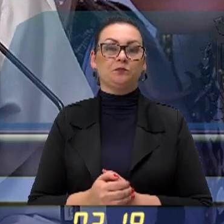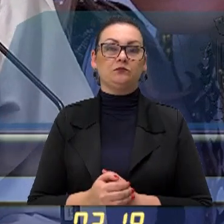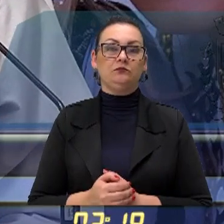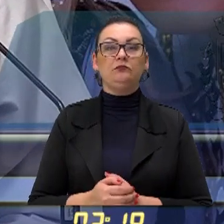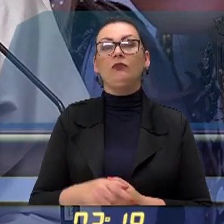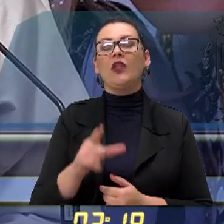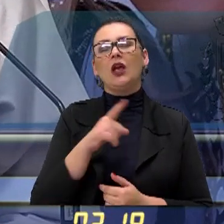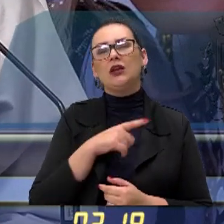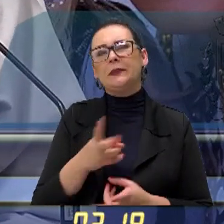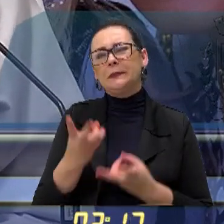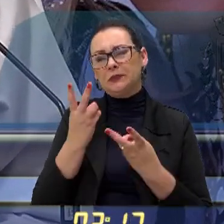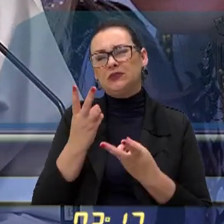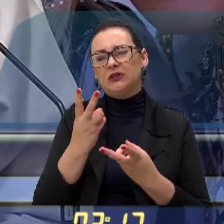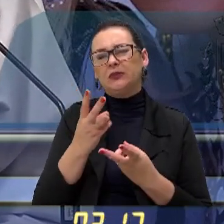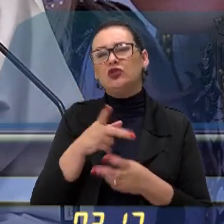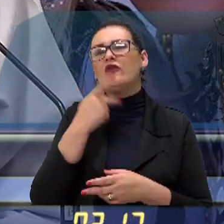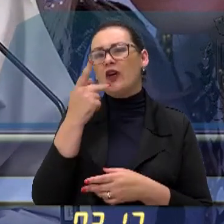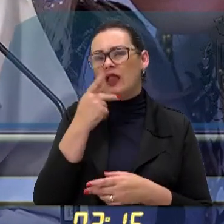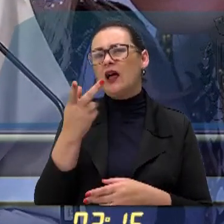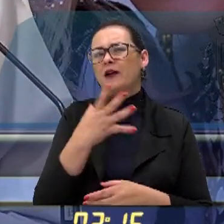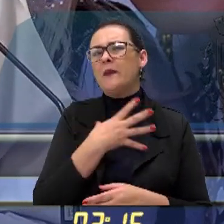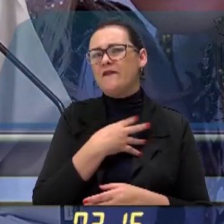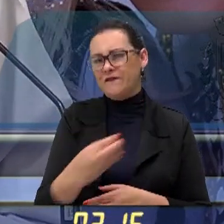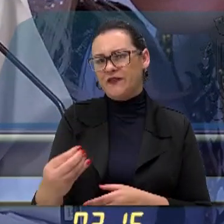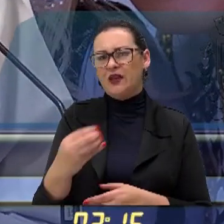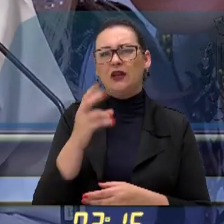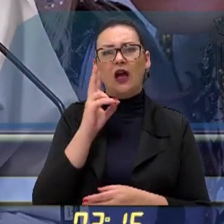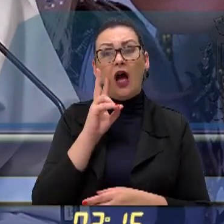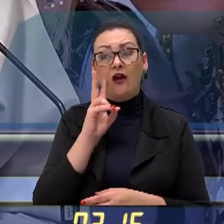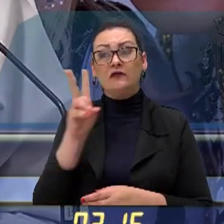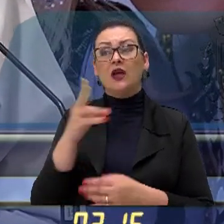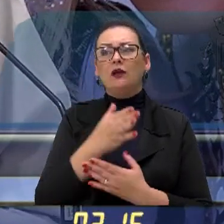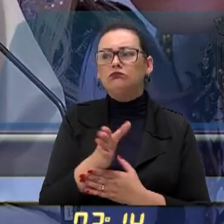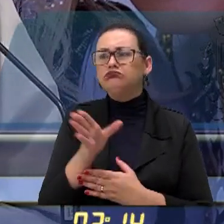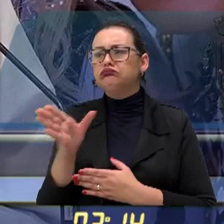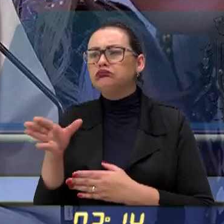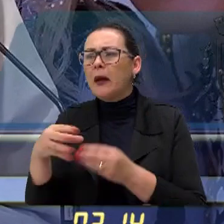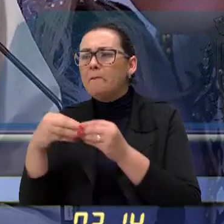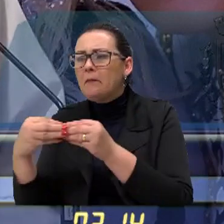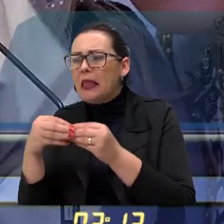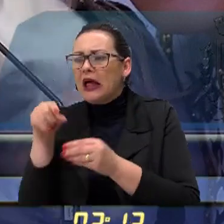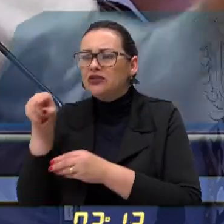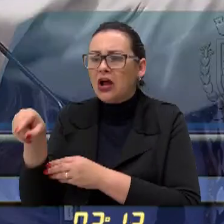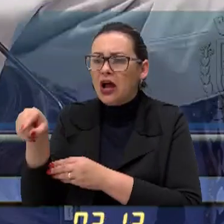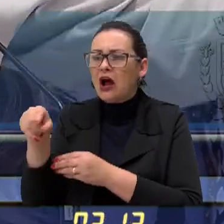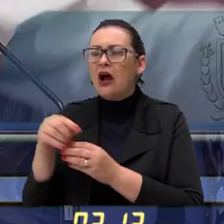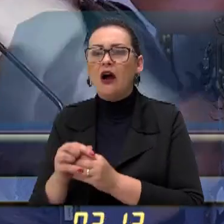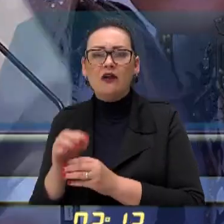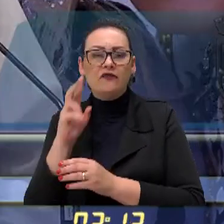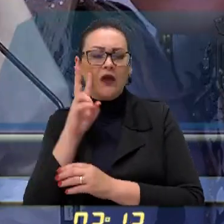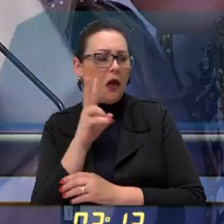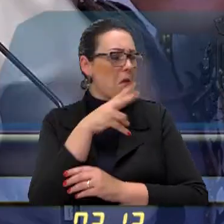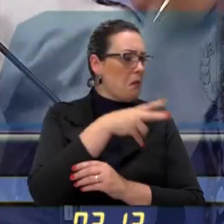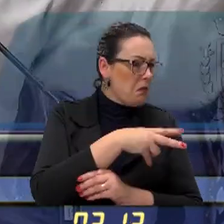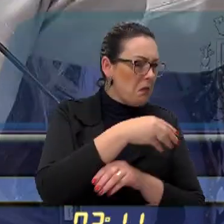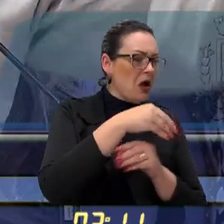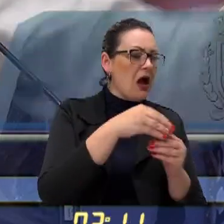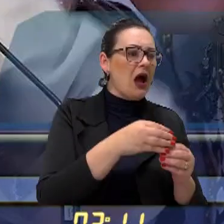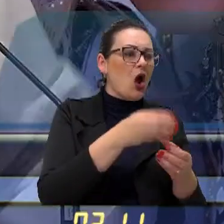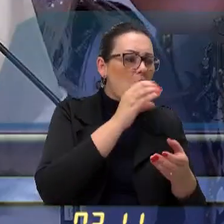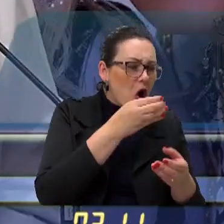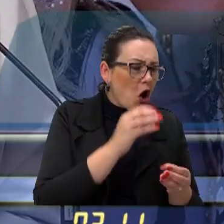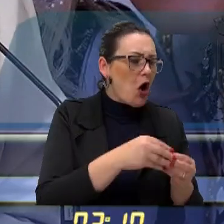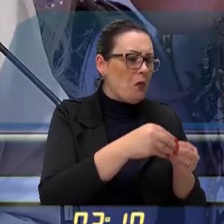Eu tenho andado e dito para minha filha, dá uma olhada para a direita, esse plástico jogado, dá uma olhada para a esquerda, aquele